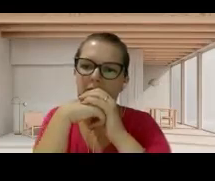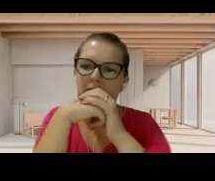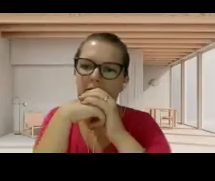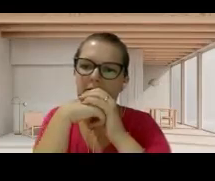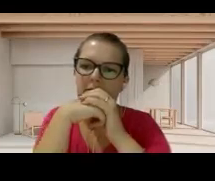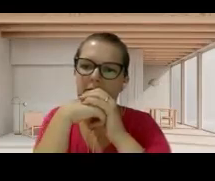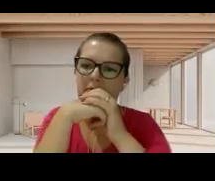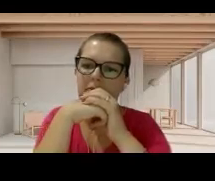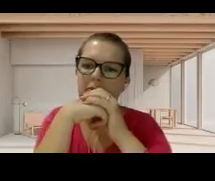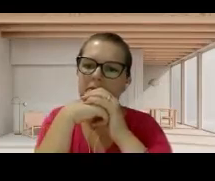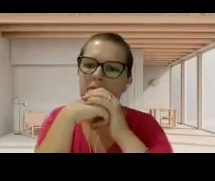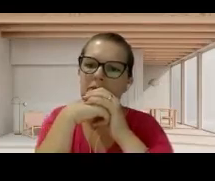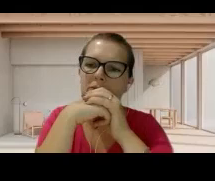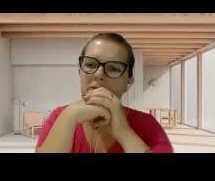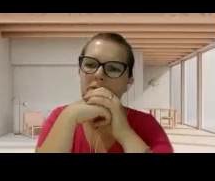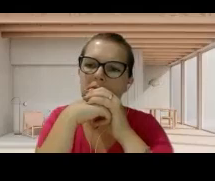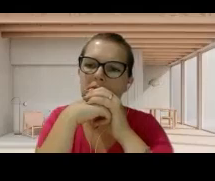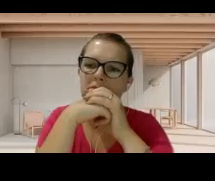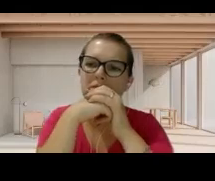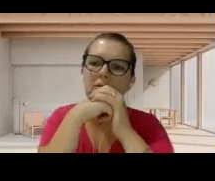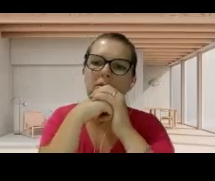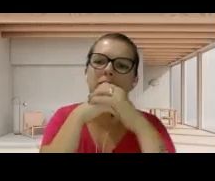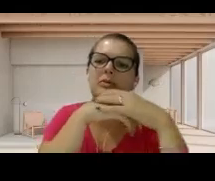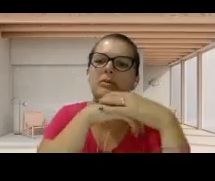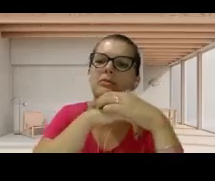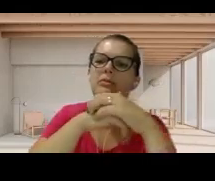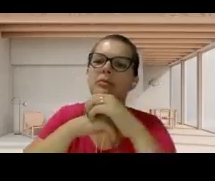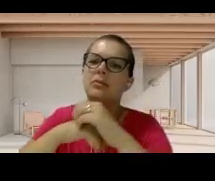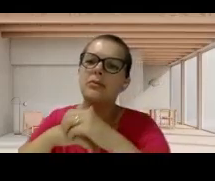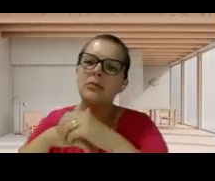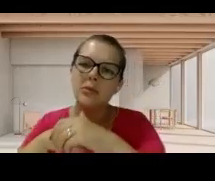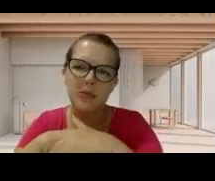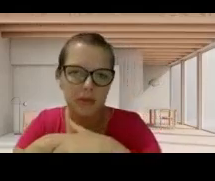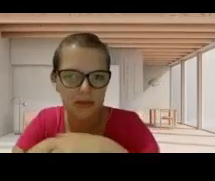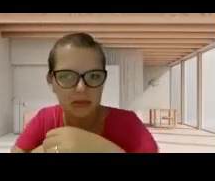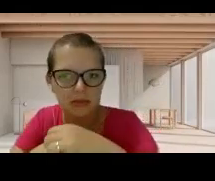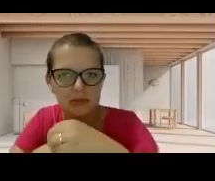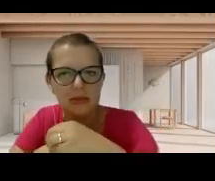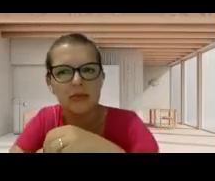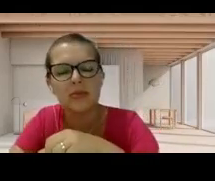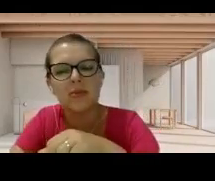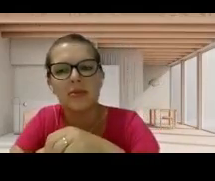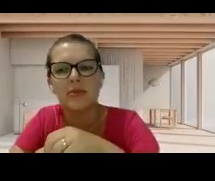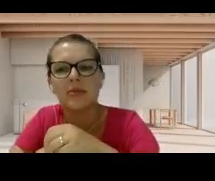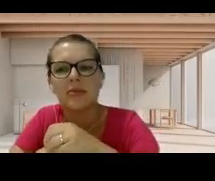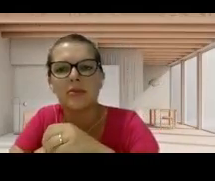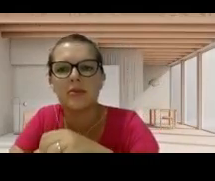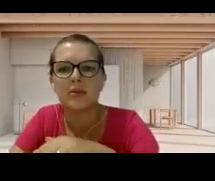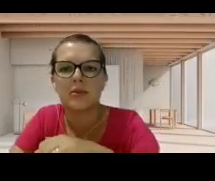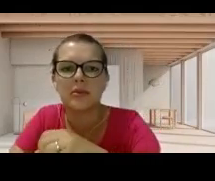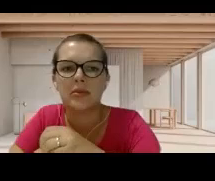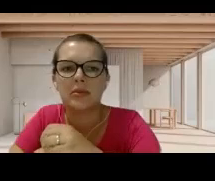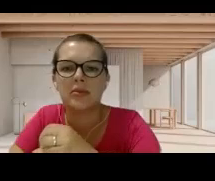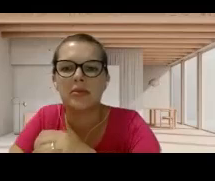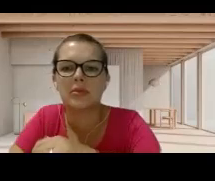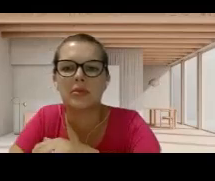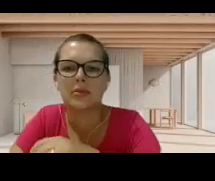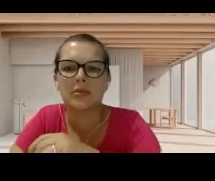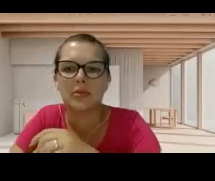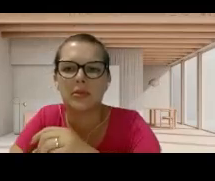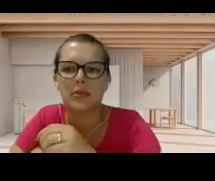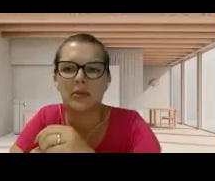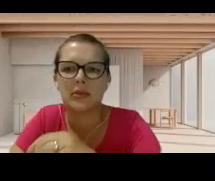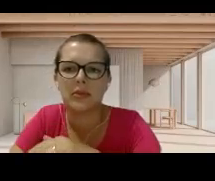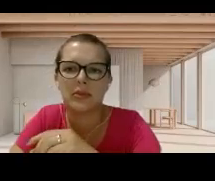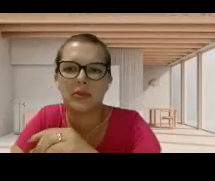de grana, e já usamos quase todos. Então, a gente está usando aproveitamentos de quedas menores, tá certo? Tanto que você pegar